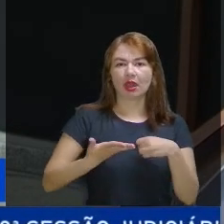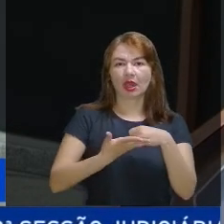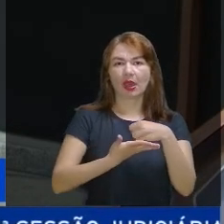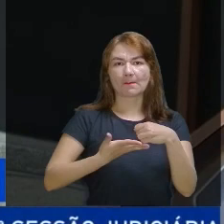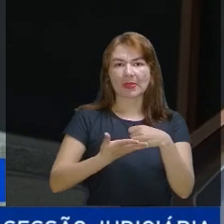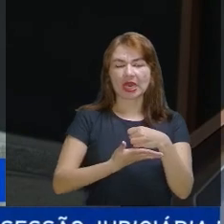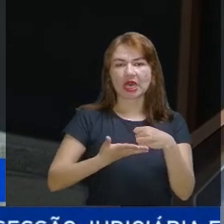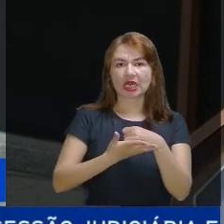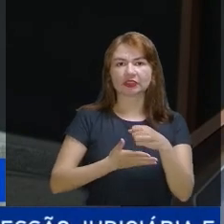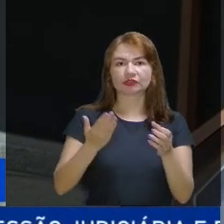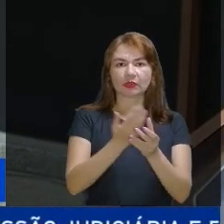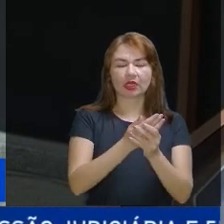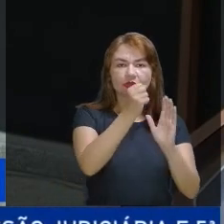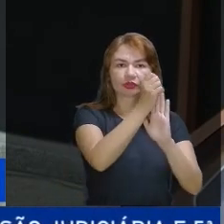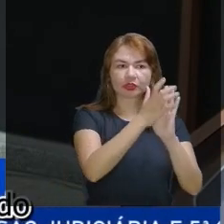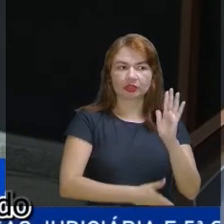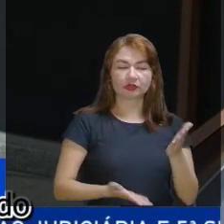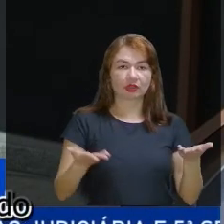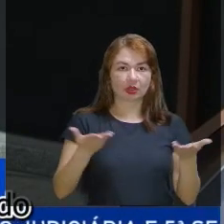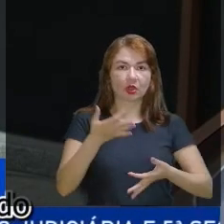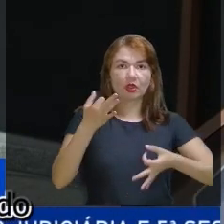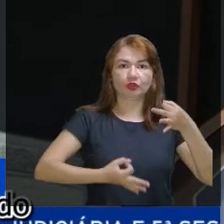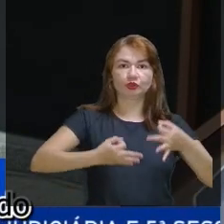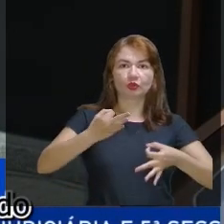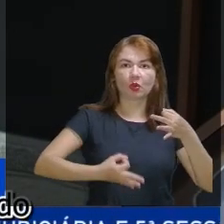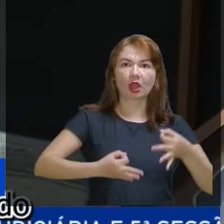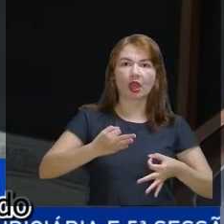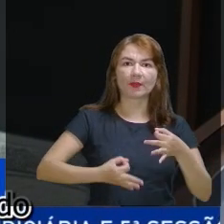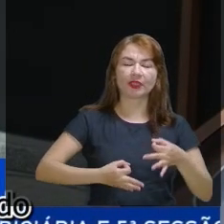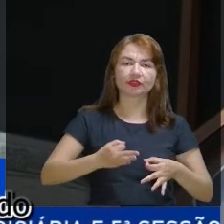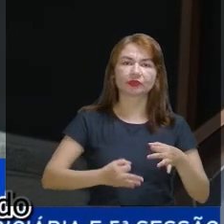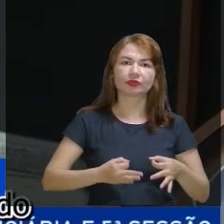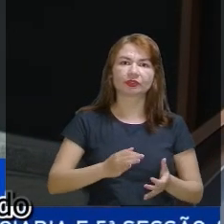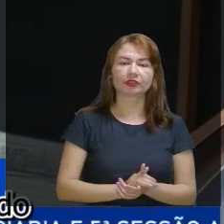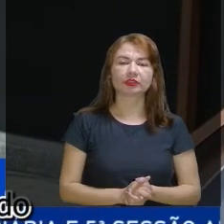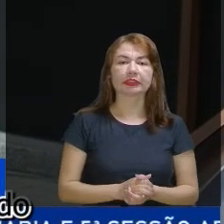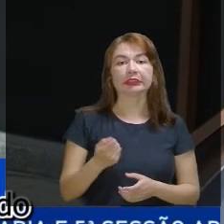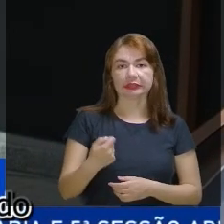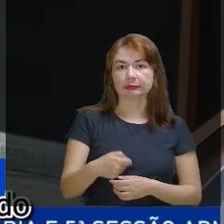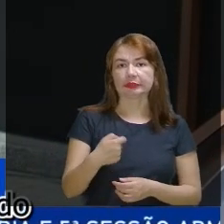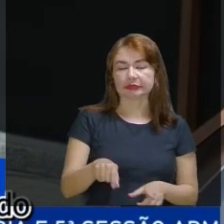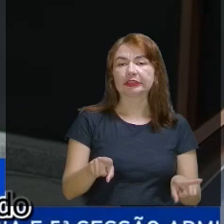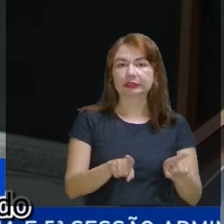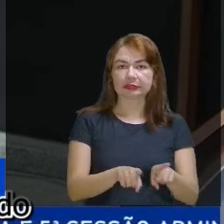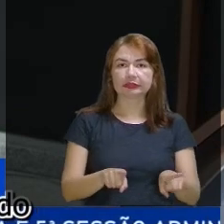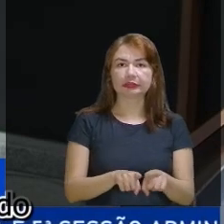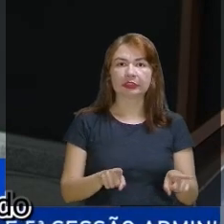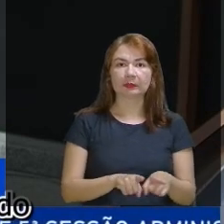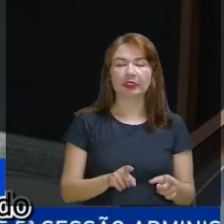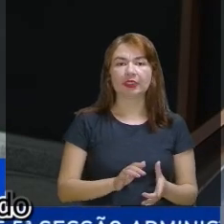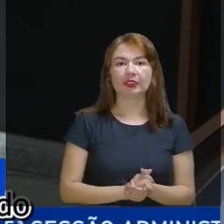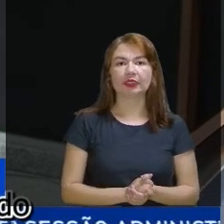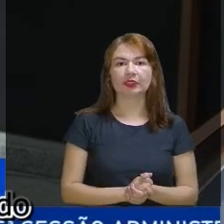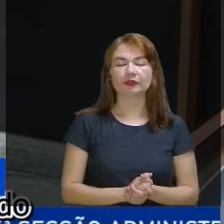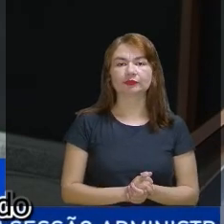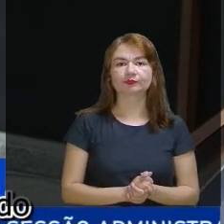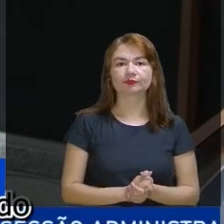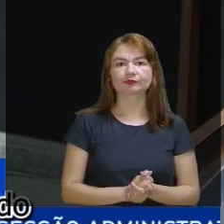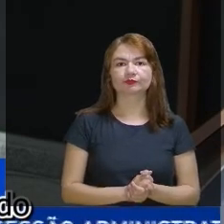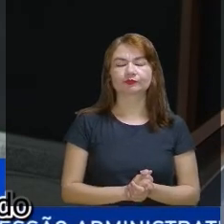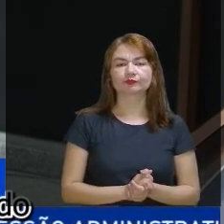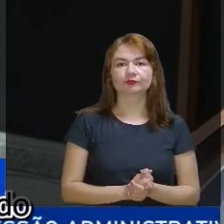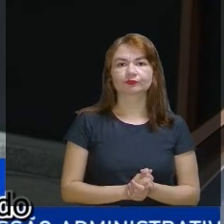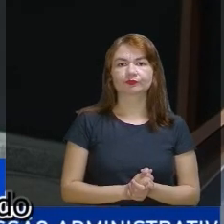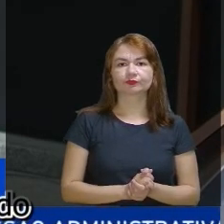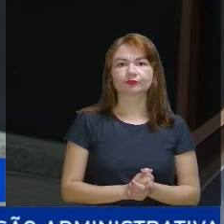embargos, ora em julgamento, forçoso seria que estivesse presente no conteúdo do julgado atacado, ou